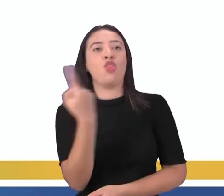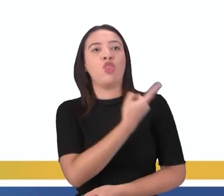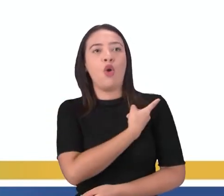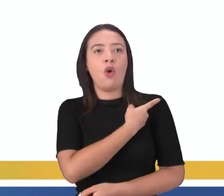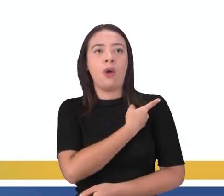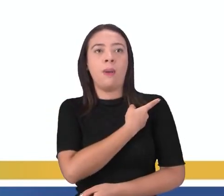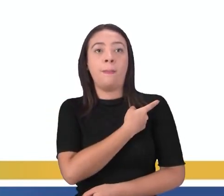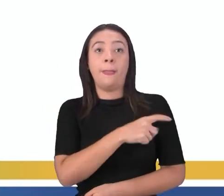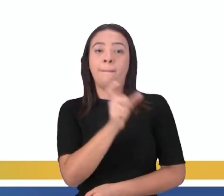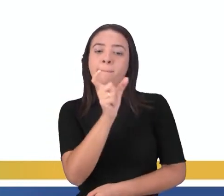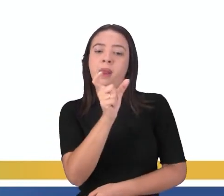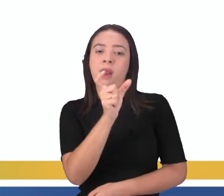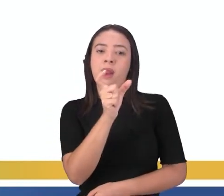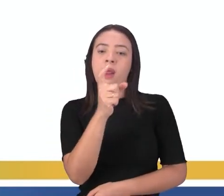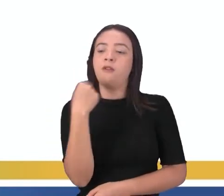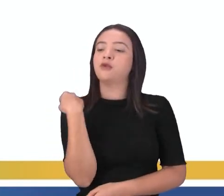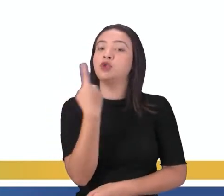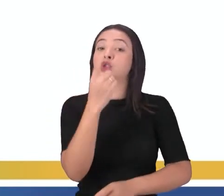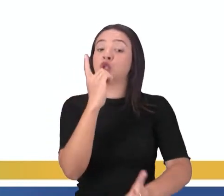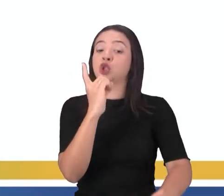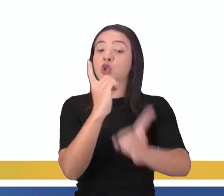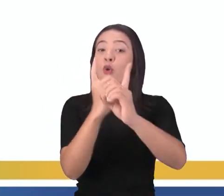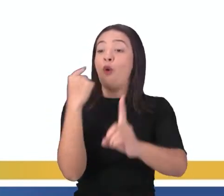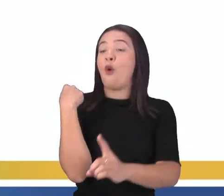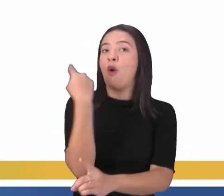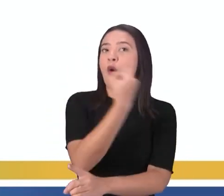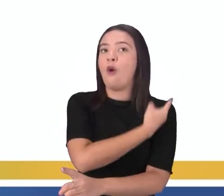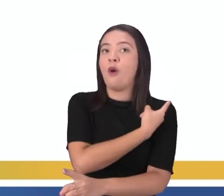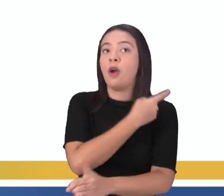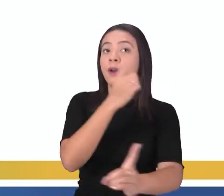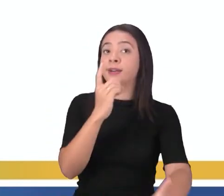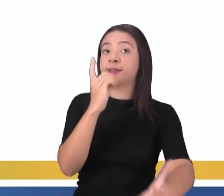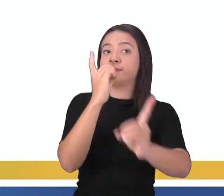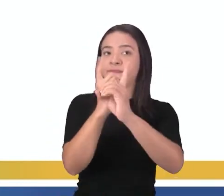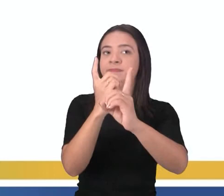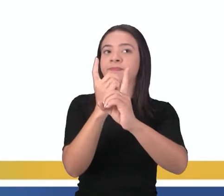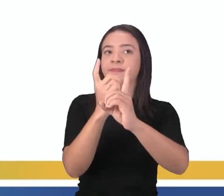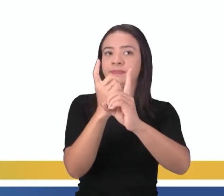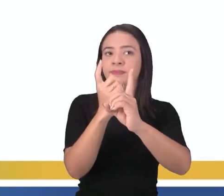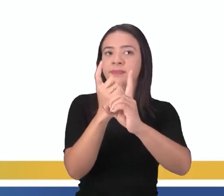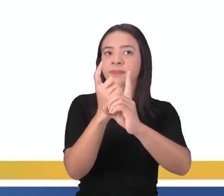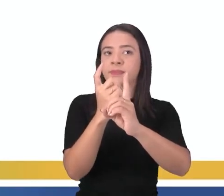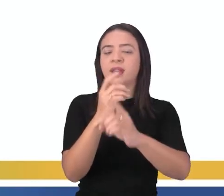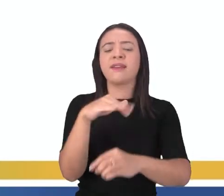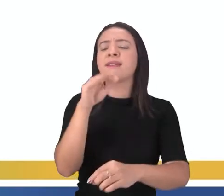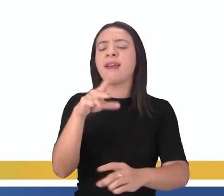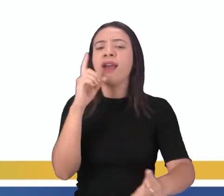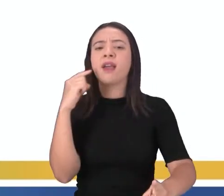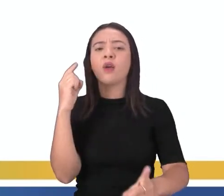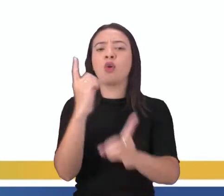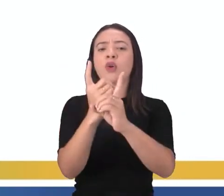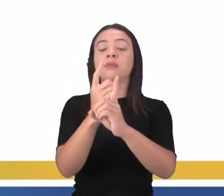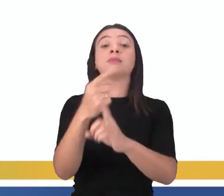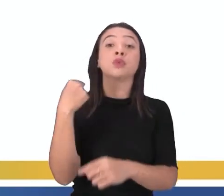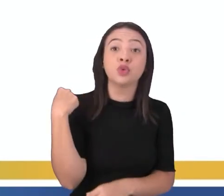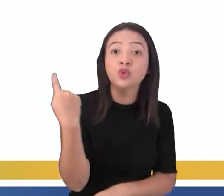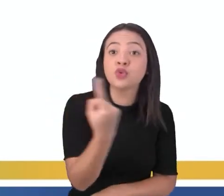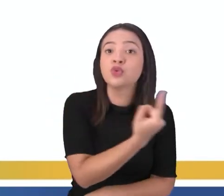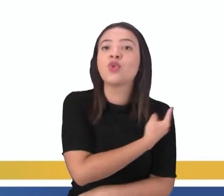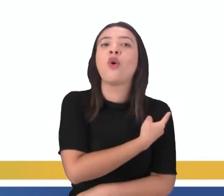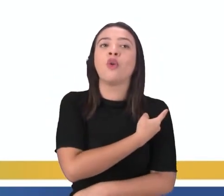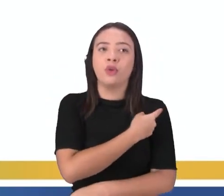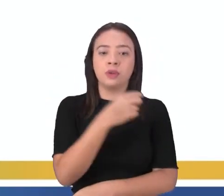Lá na palavrinha encontramos, depois da primeira vírgula que vocês percebem esse verbo. Encontramos. Quem encontramos? Nós encontramos um